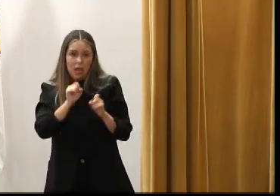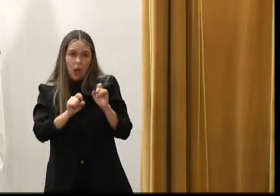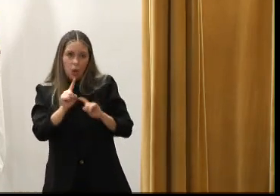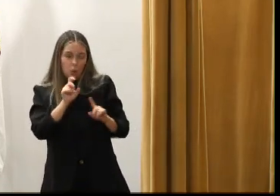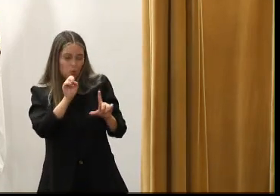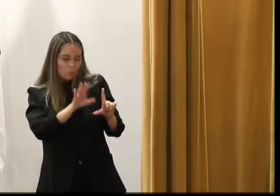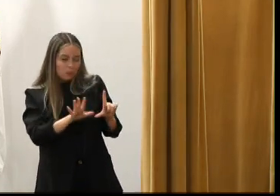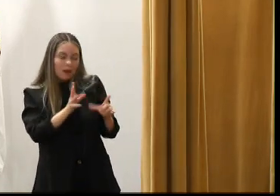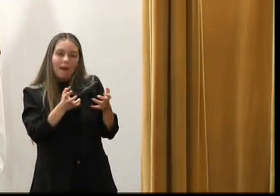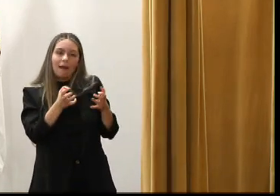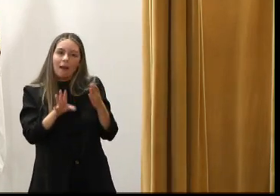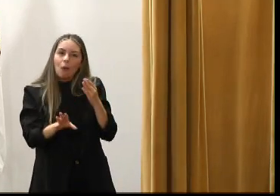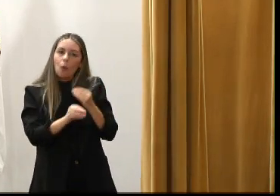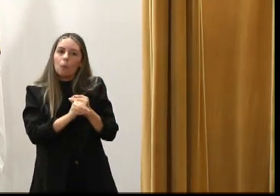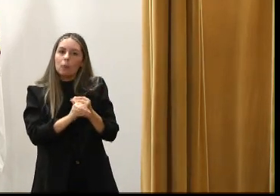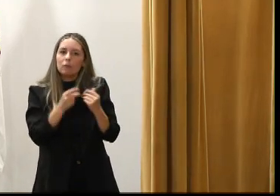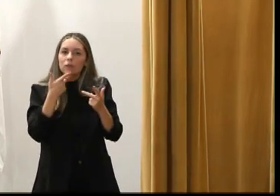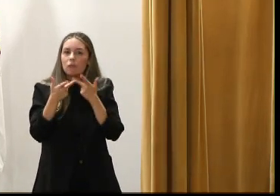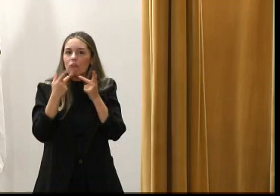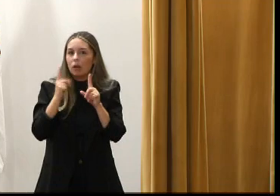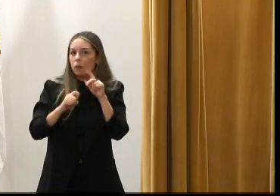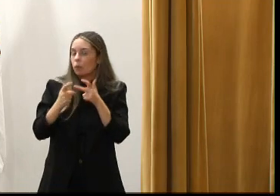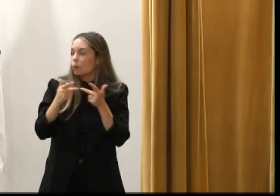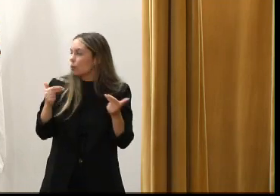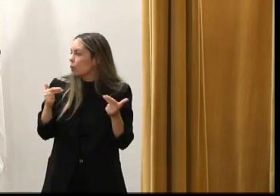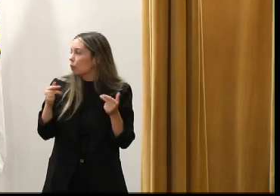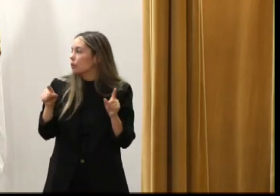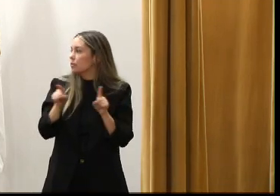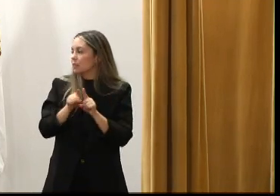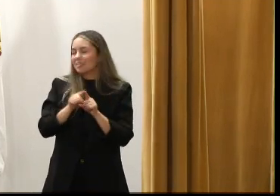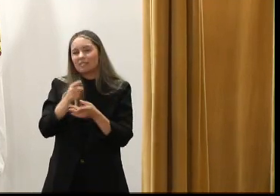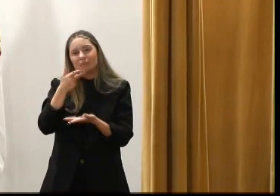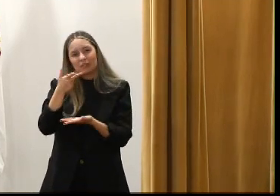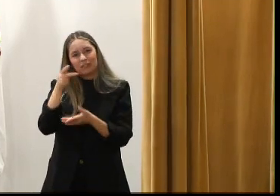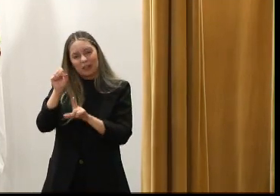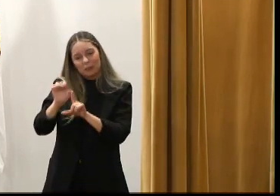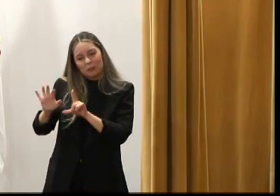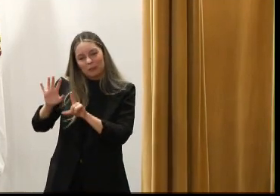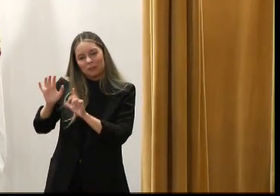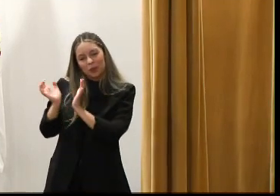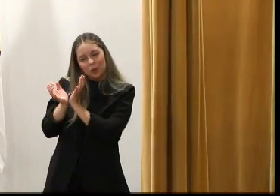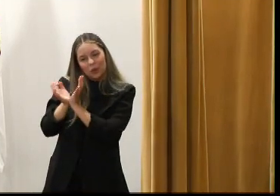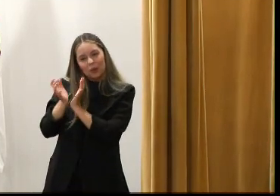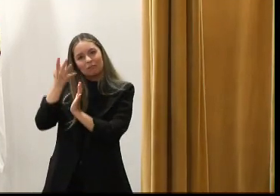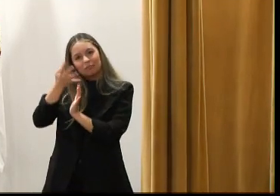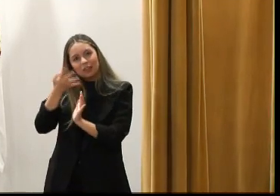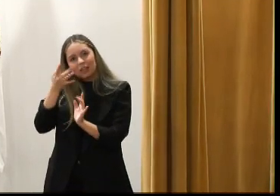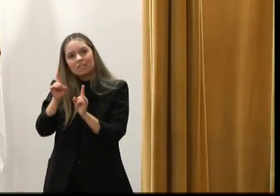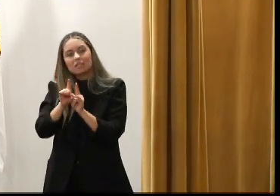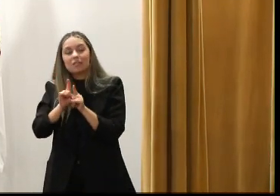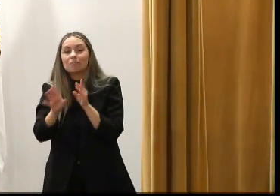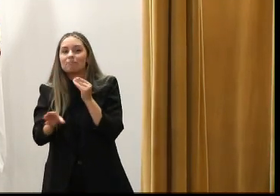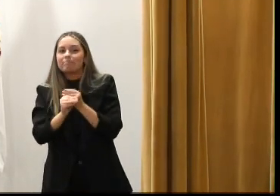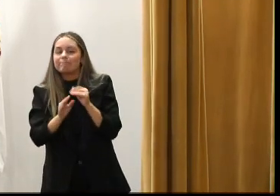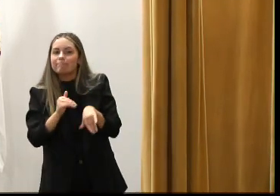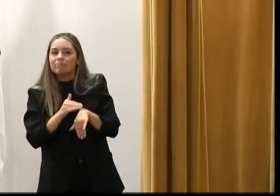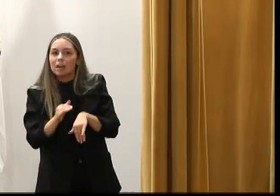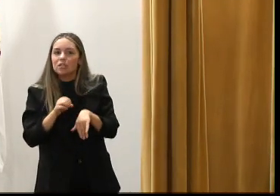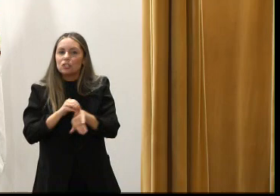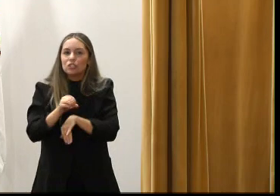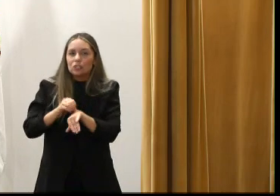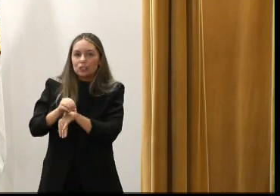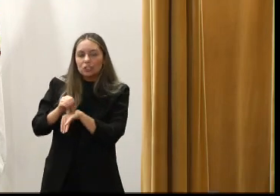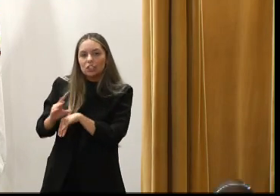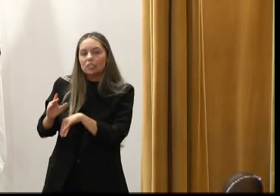queira, né, fazer mais alguma complementação, né, até na fala de um outro painelista, ou mais alguma coisa que queira complementar, dar sugestão para